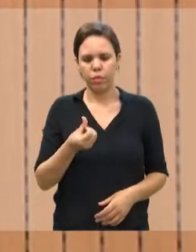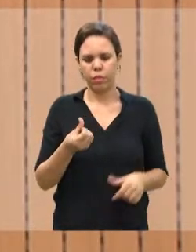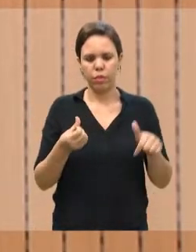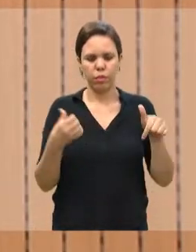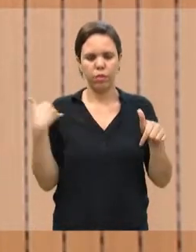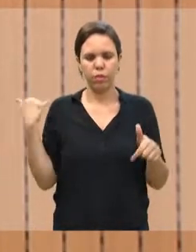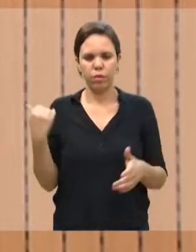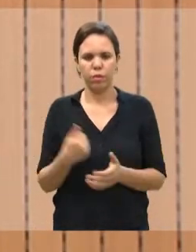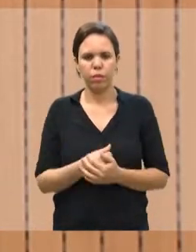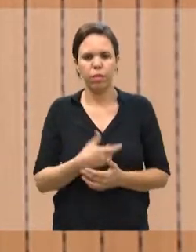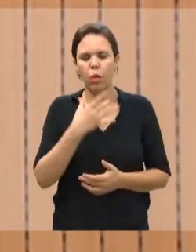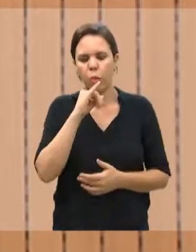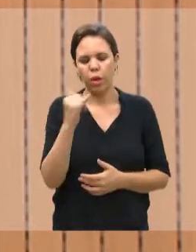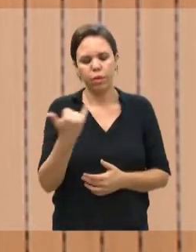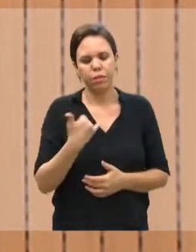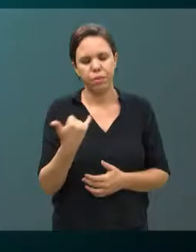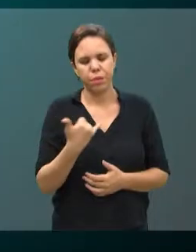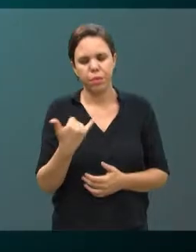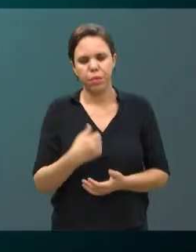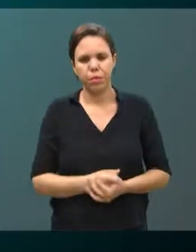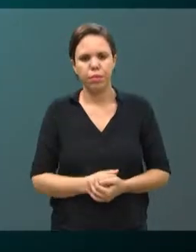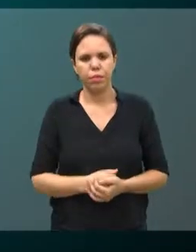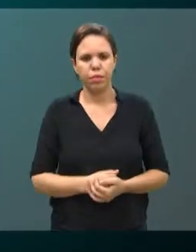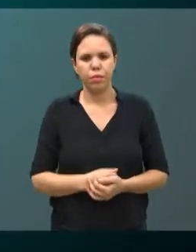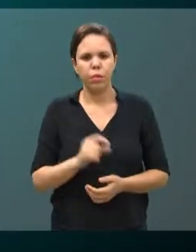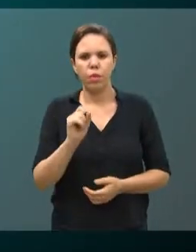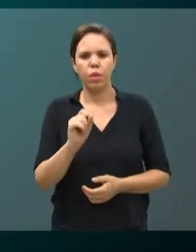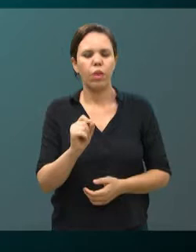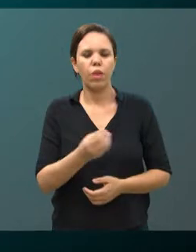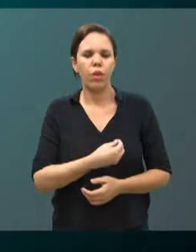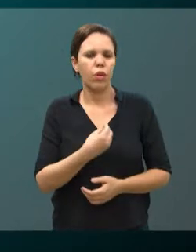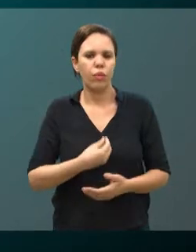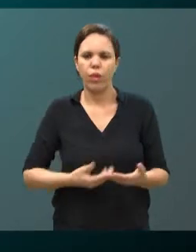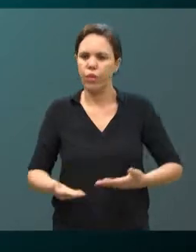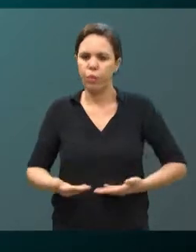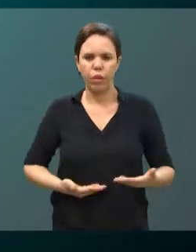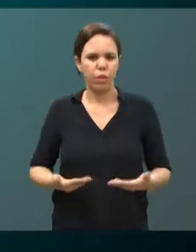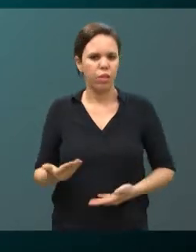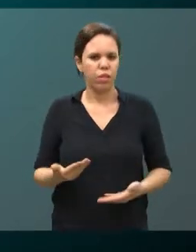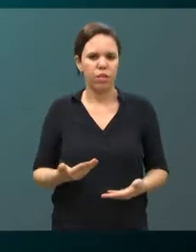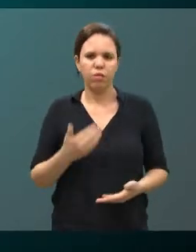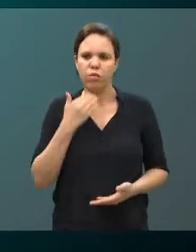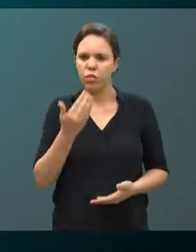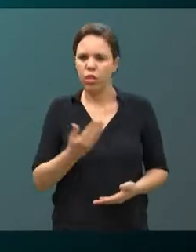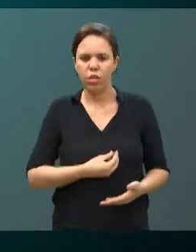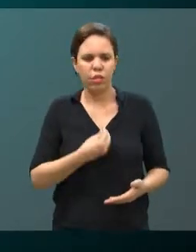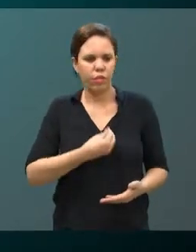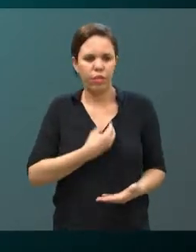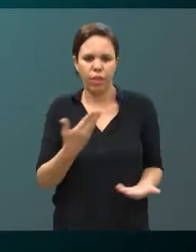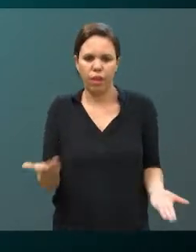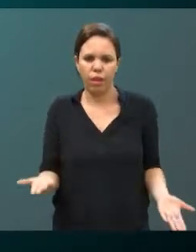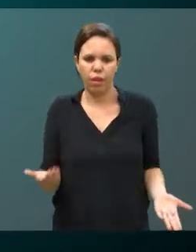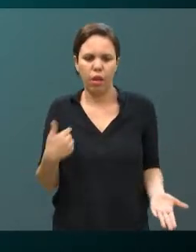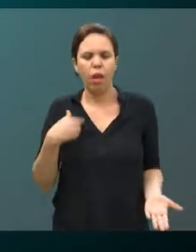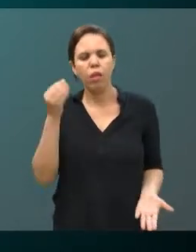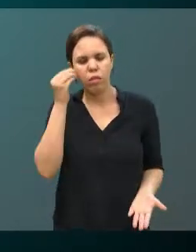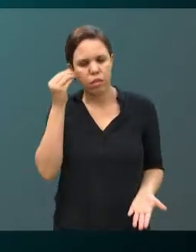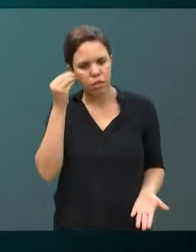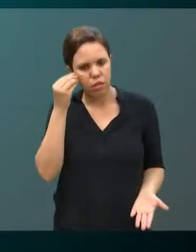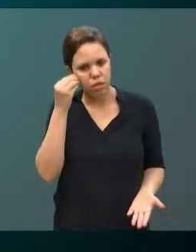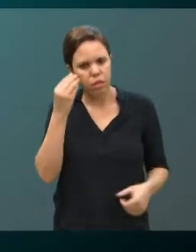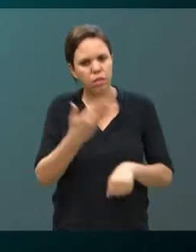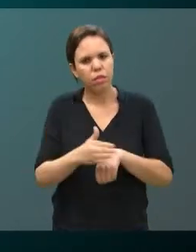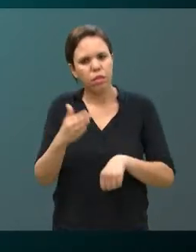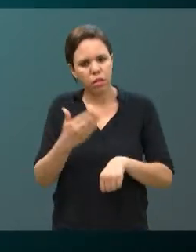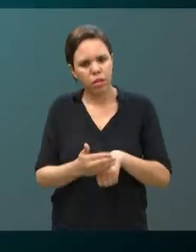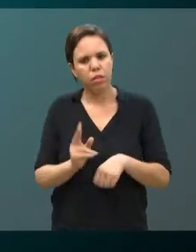anos, meu pai sempre me dizia: quem não vive para servir, não serve para viver. Então eu tento colocar essa